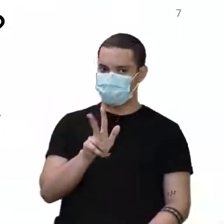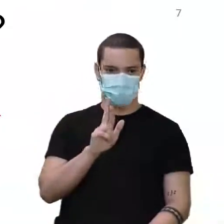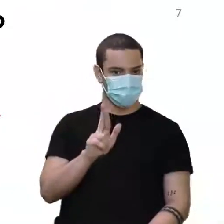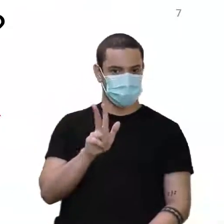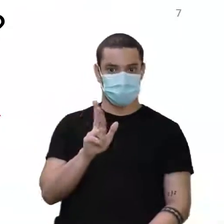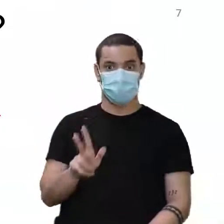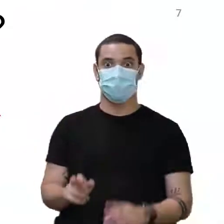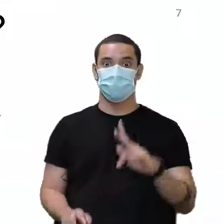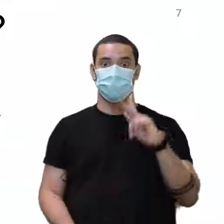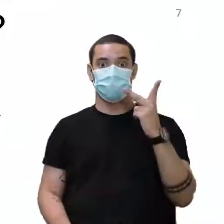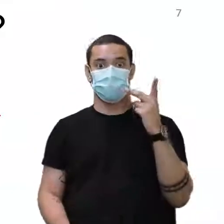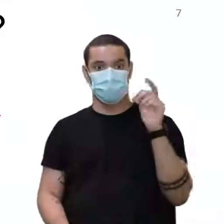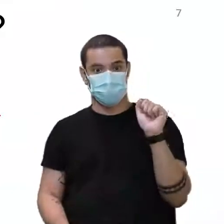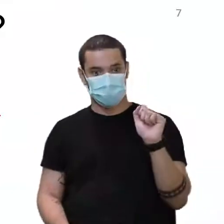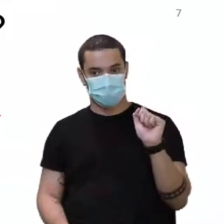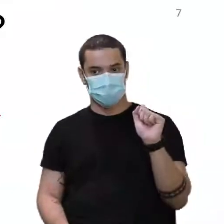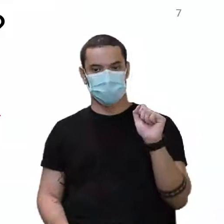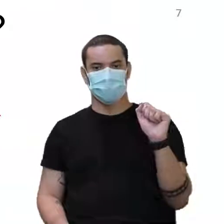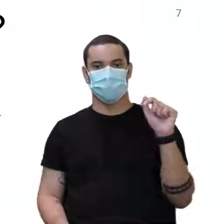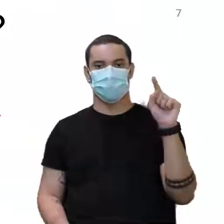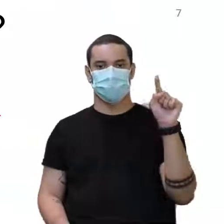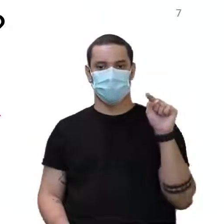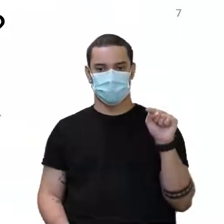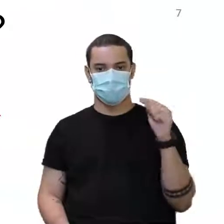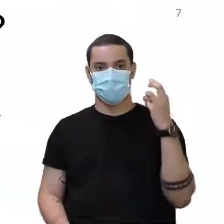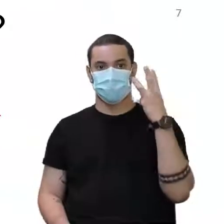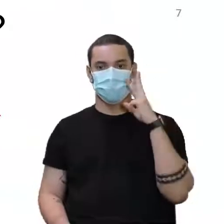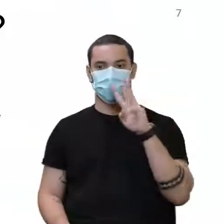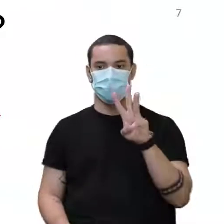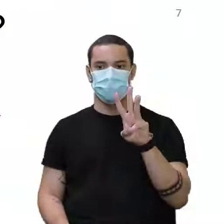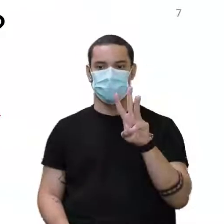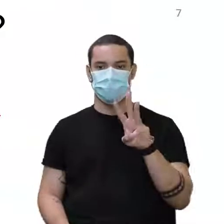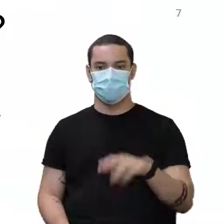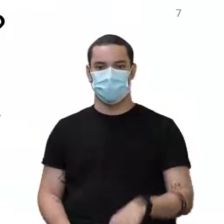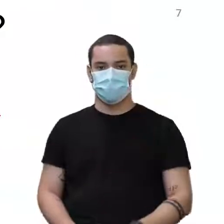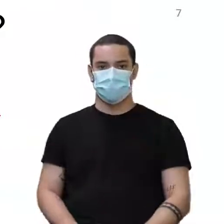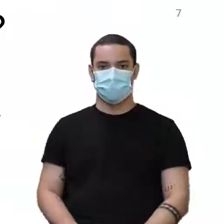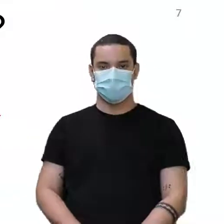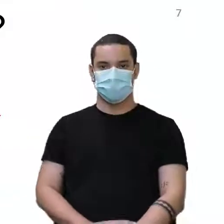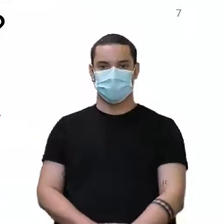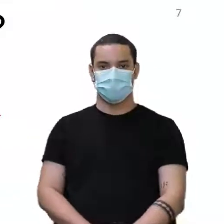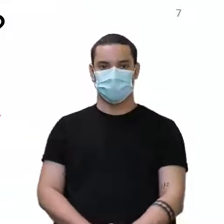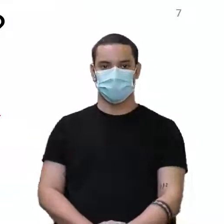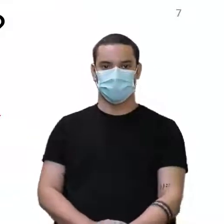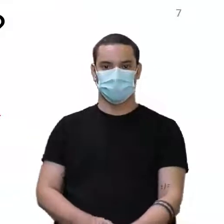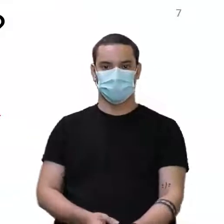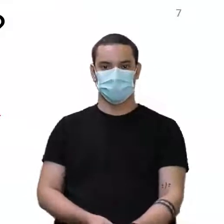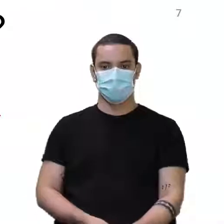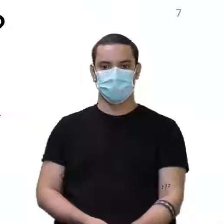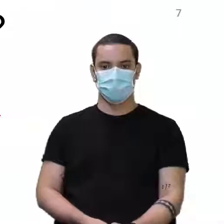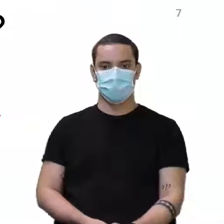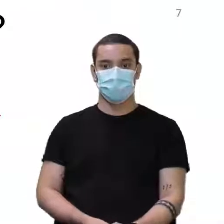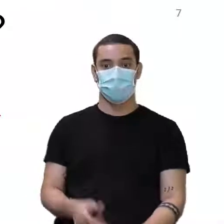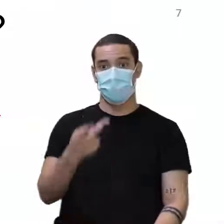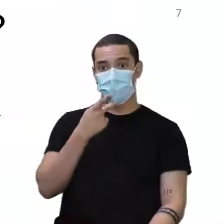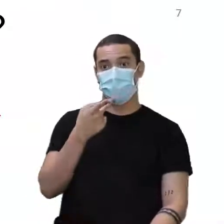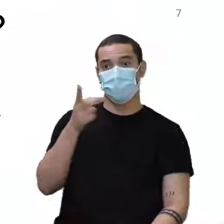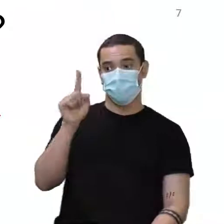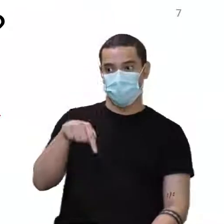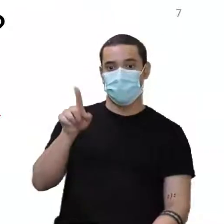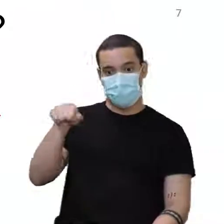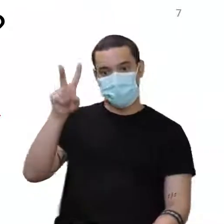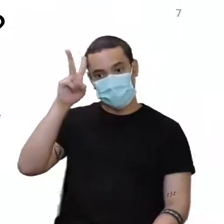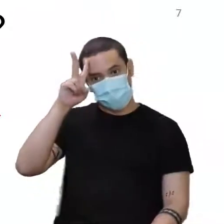porque na verdade é há 3 days, há 3 dias. Então você tem essas duas formas. Ou dizer o dia da semana aqui, ou dizer